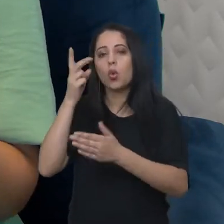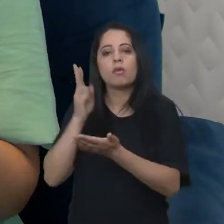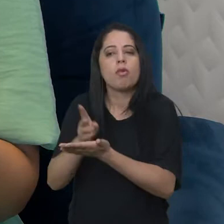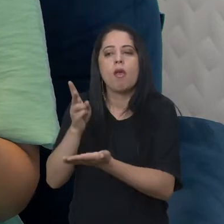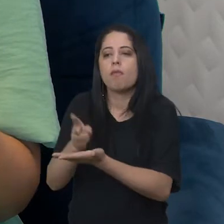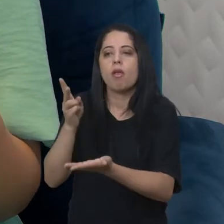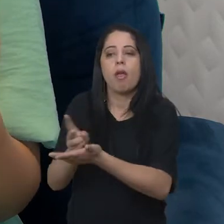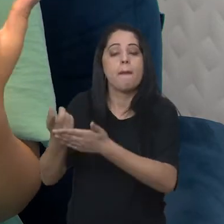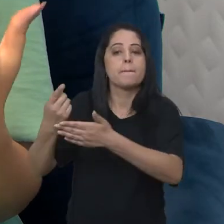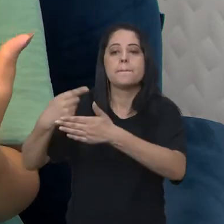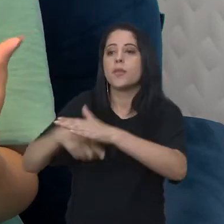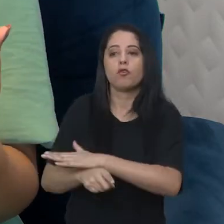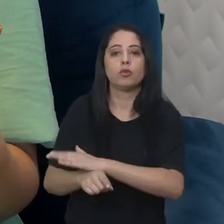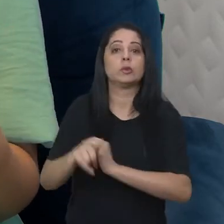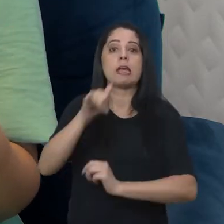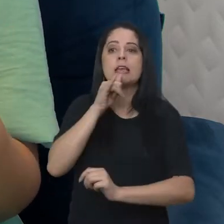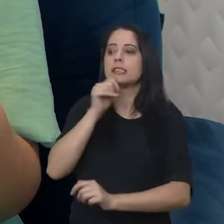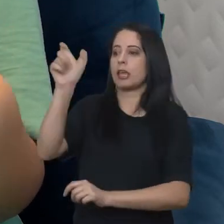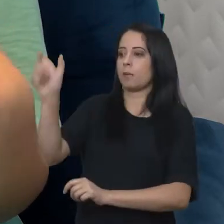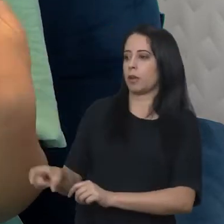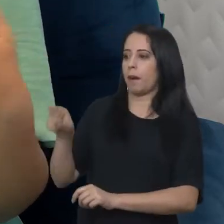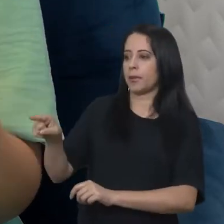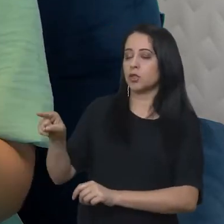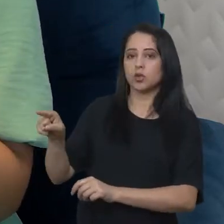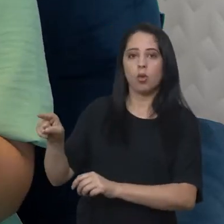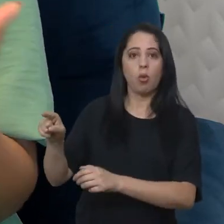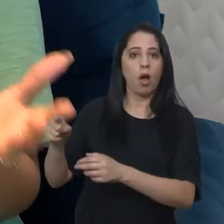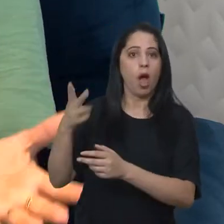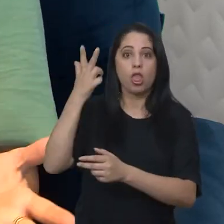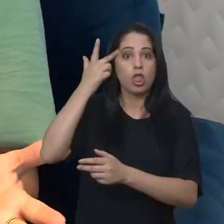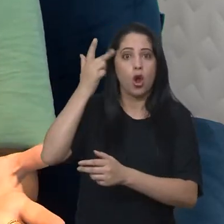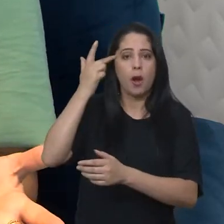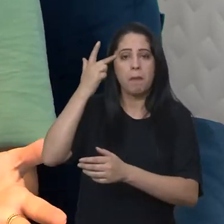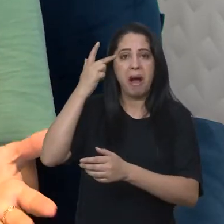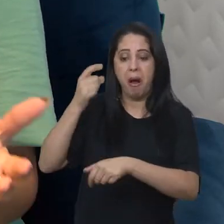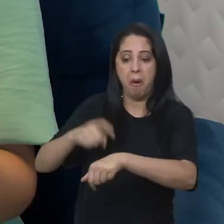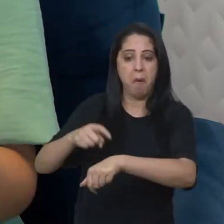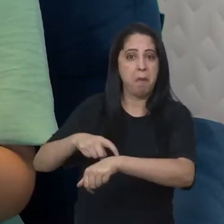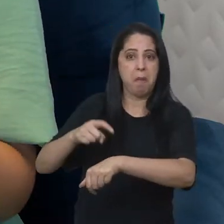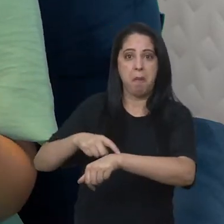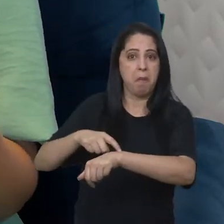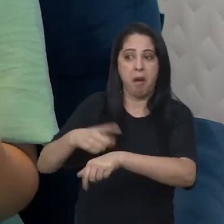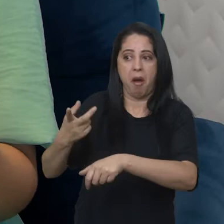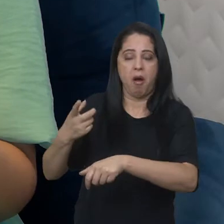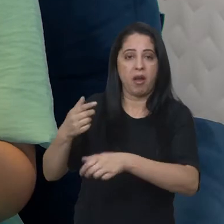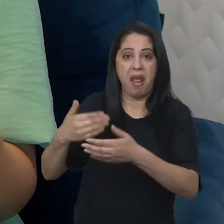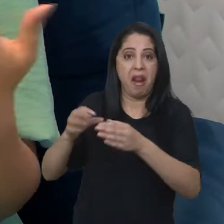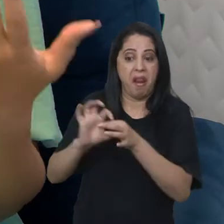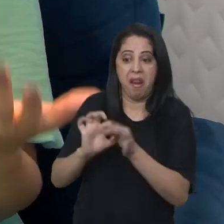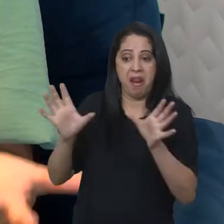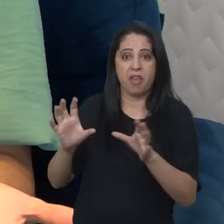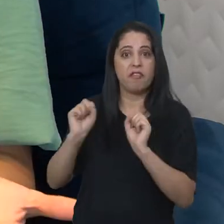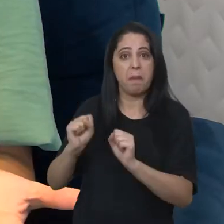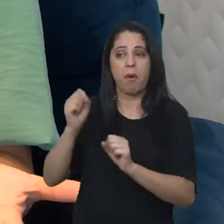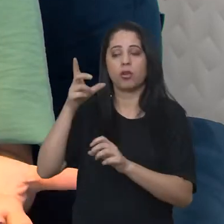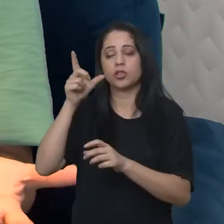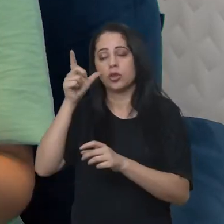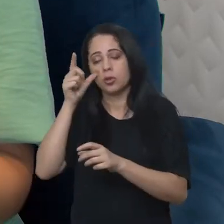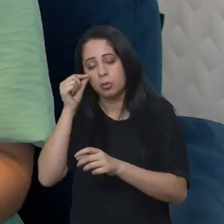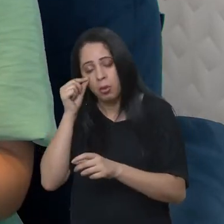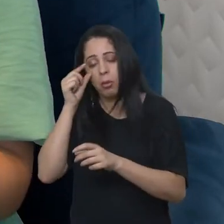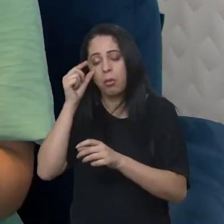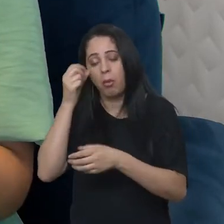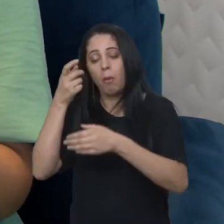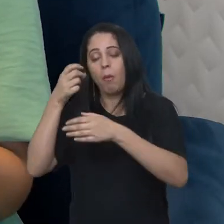paciente. O paciente ele vai ter um sono em qualquer período do dia, tá? Normalmente muito ao longo do